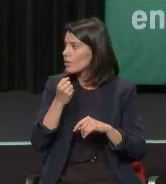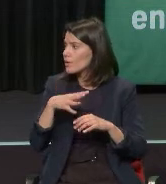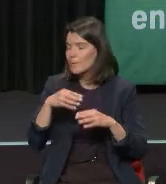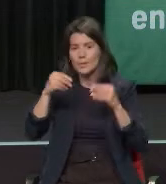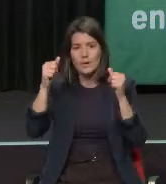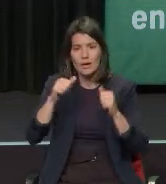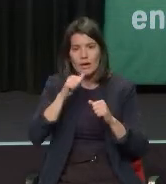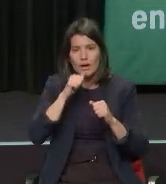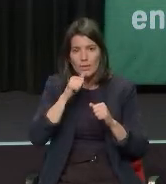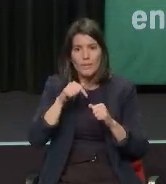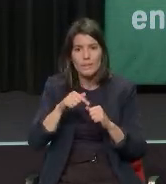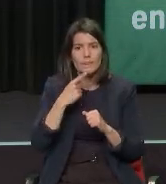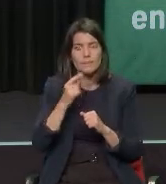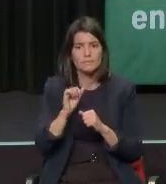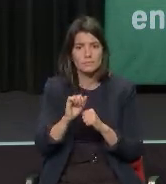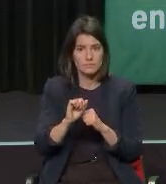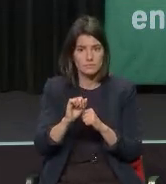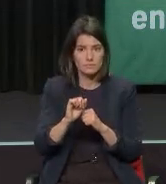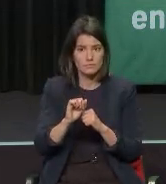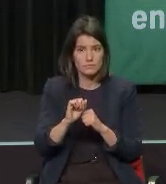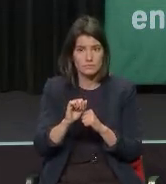A correlação menos forte existe